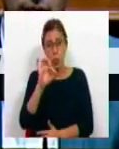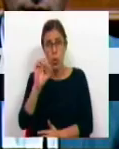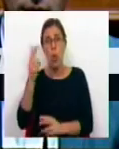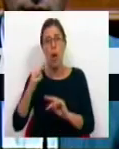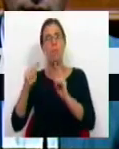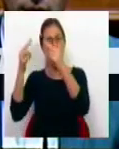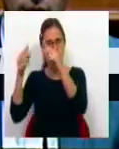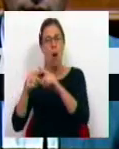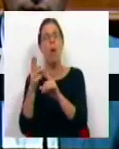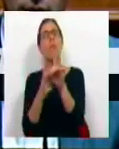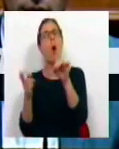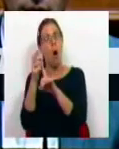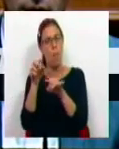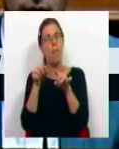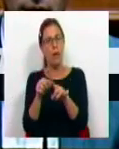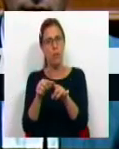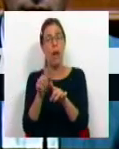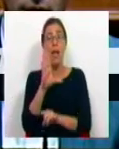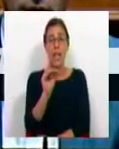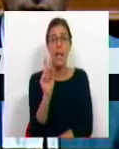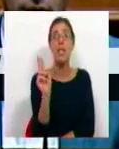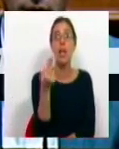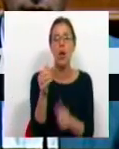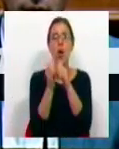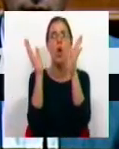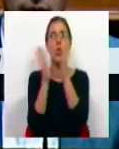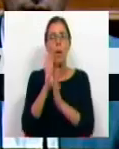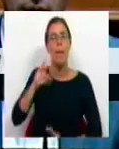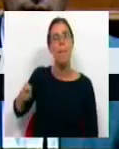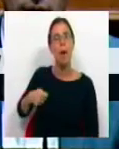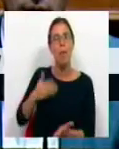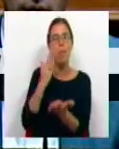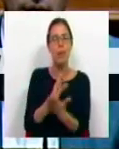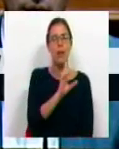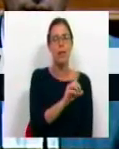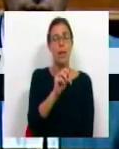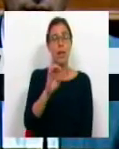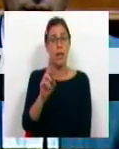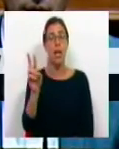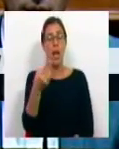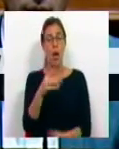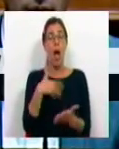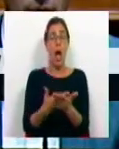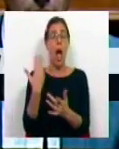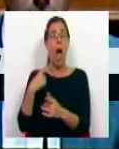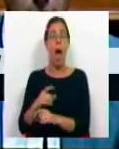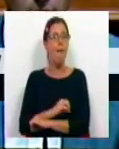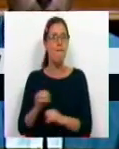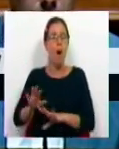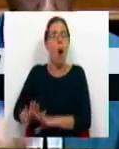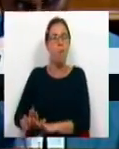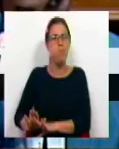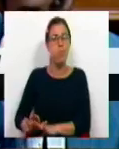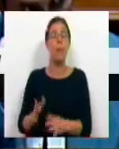euros e aumenta extraordinariamente 10 euros todas as pensões até 630 euros que até agora tinham estado